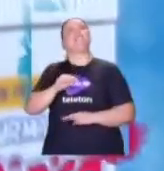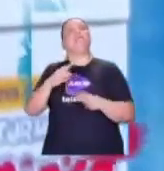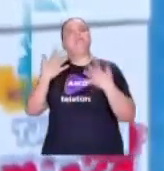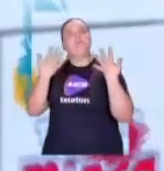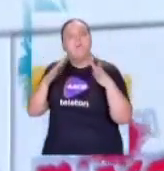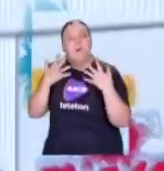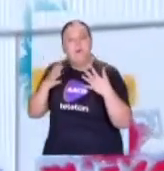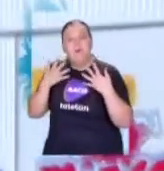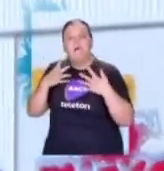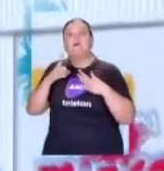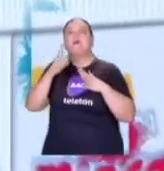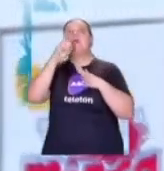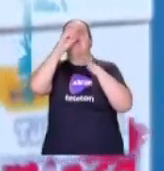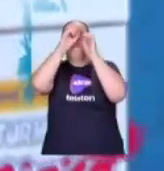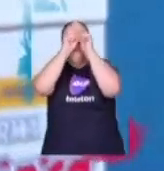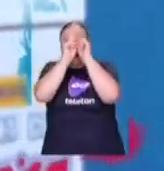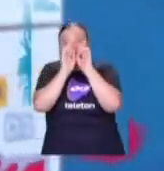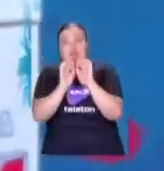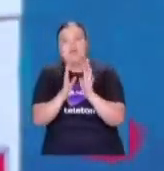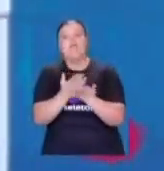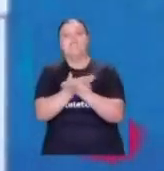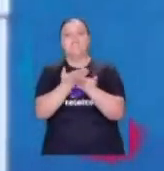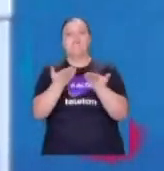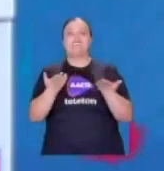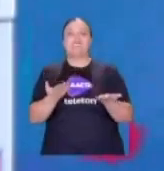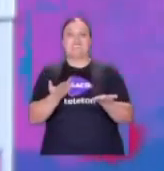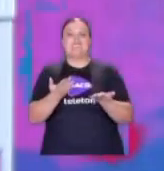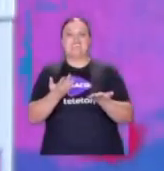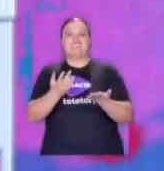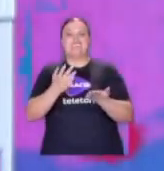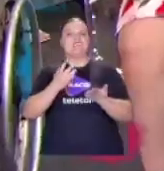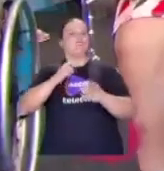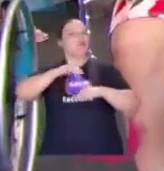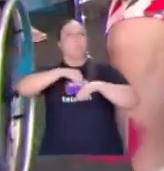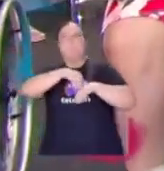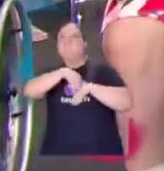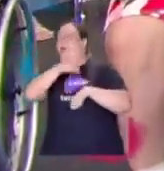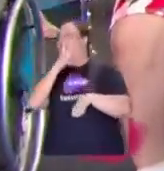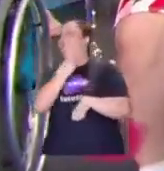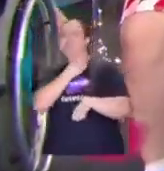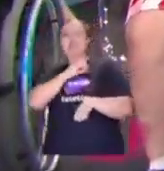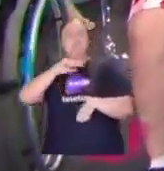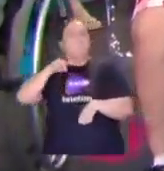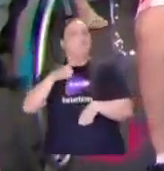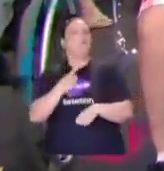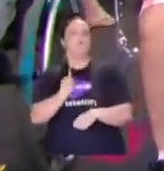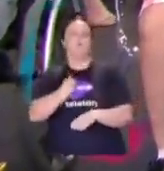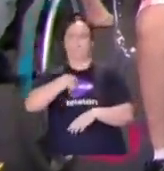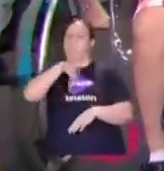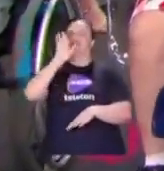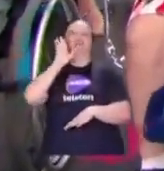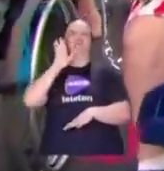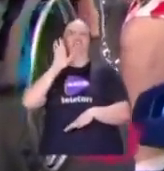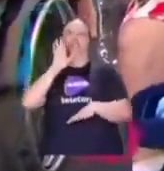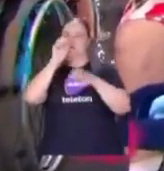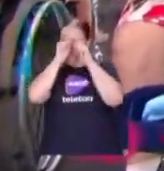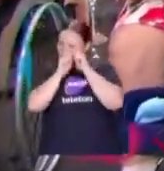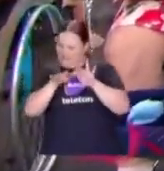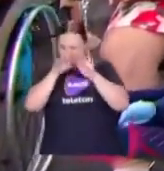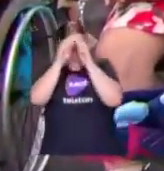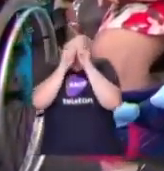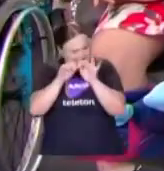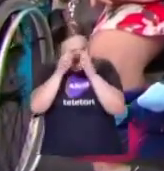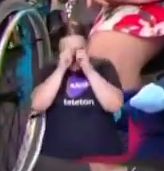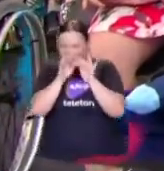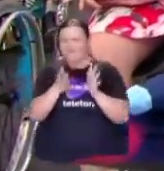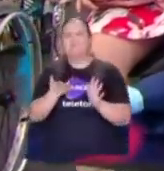Meu Deus! Ah! Deus abençoe vocês 100 mil vezes mais. Viu? Muito obrigada. Obrigado a todos. Muito